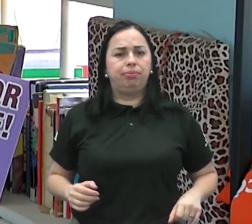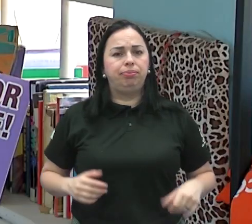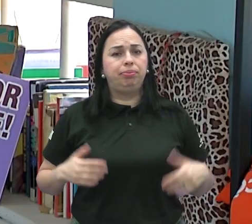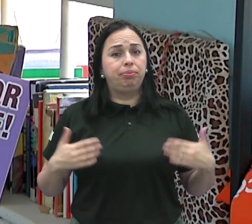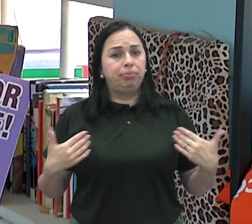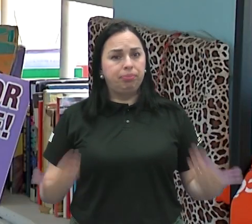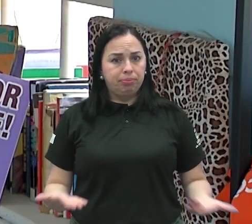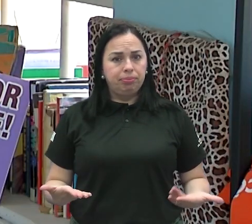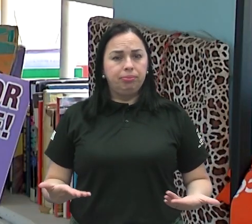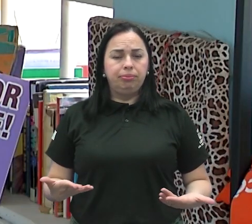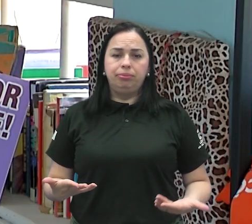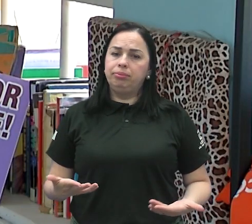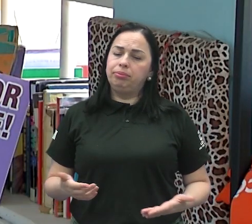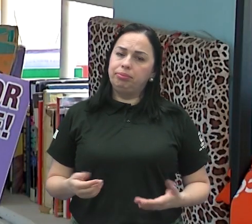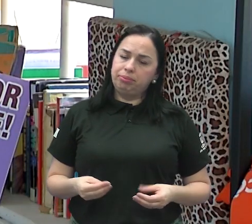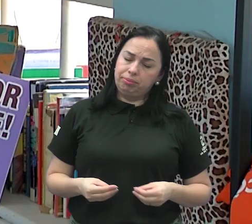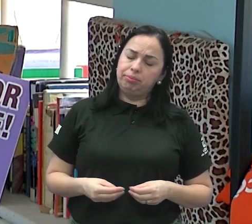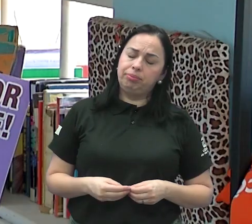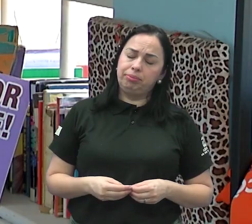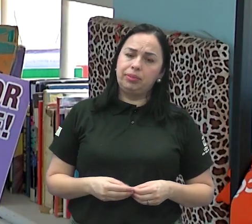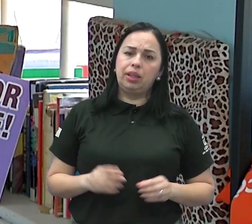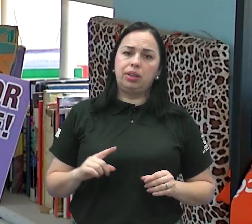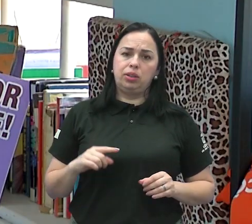A gente